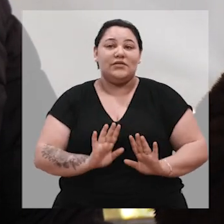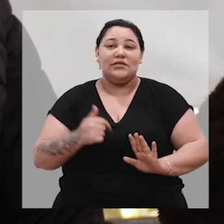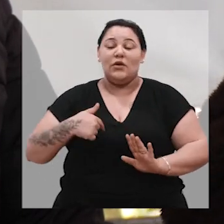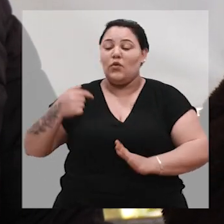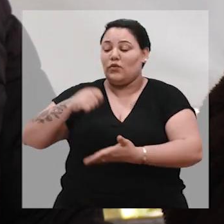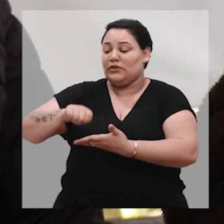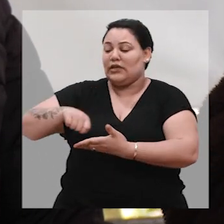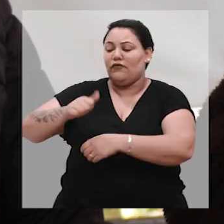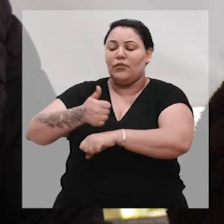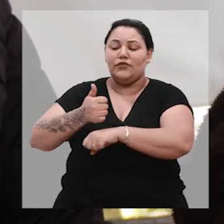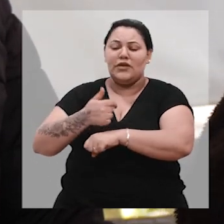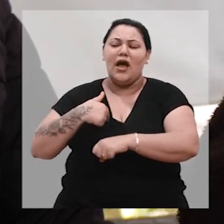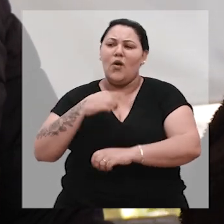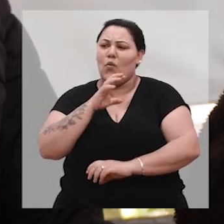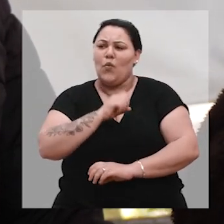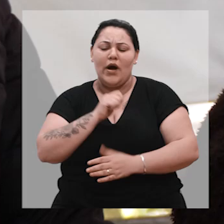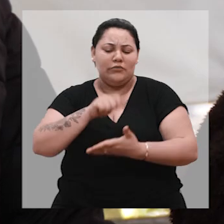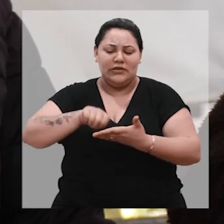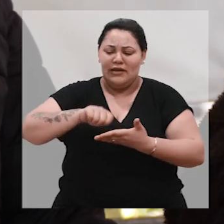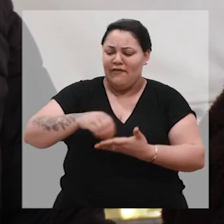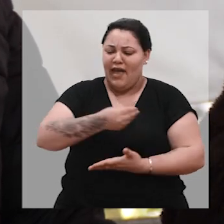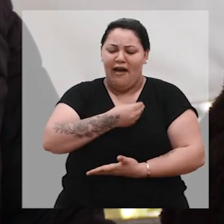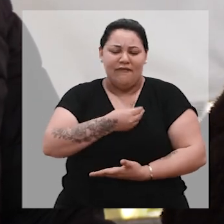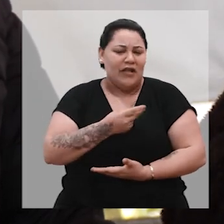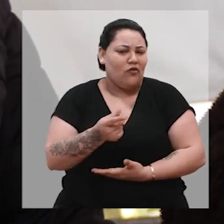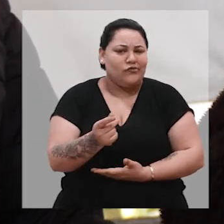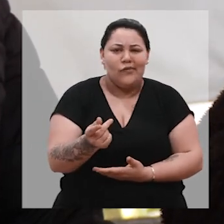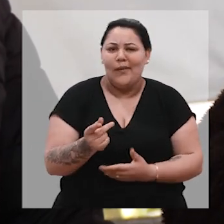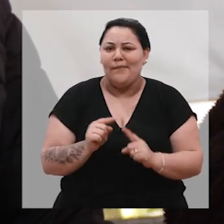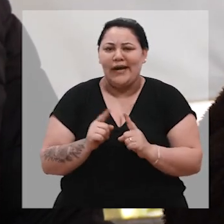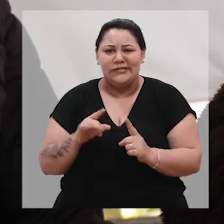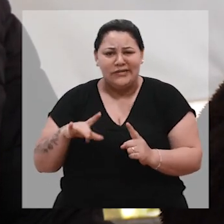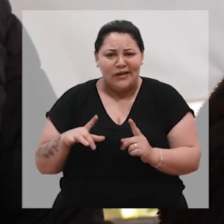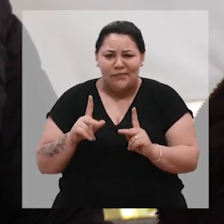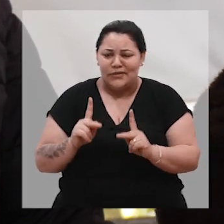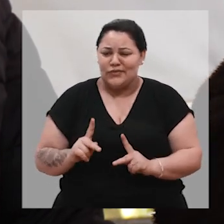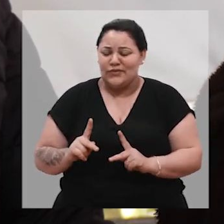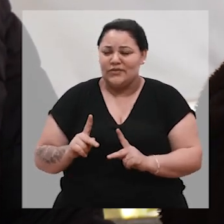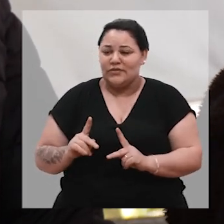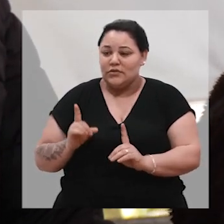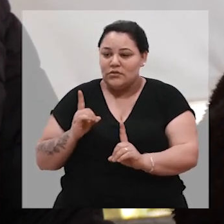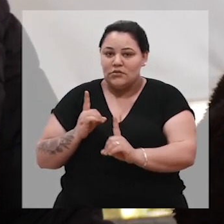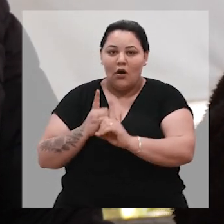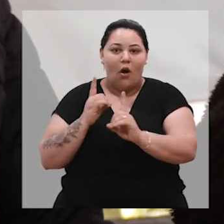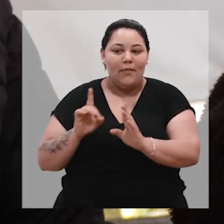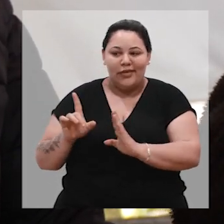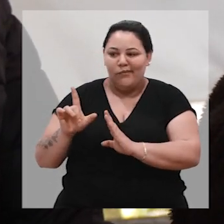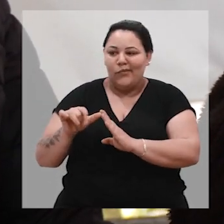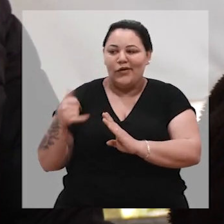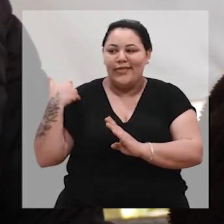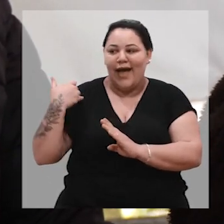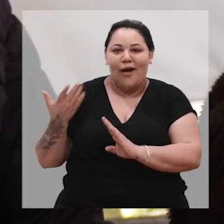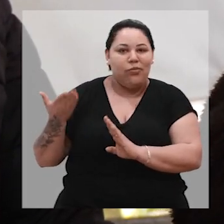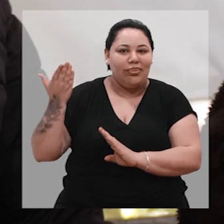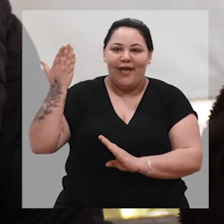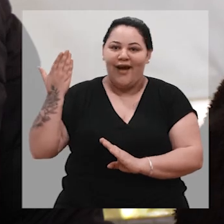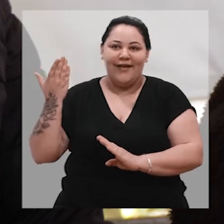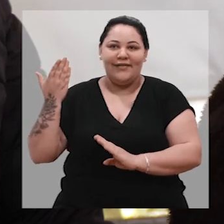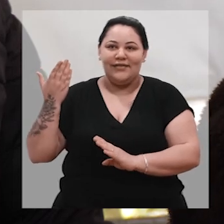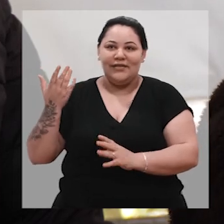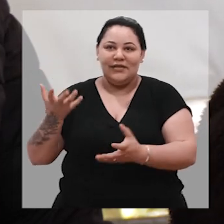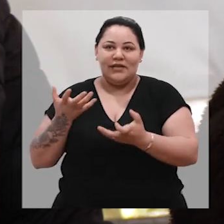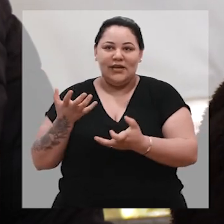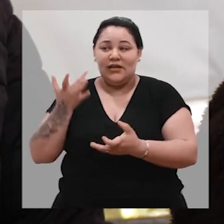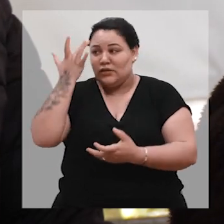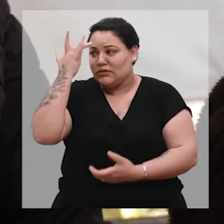de todos. Então, eu escrevo, eu gosto de escrever, escrevo a vida inteira, mas tem tanta gente que se descobre escritor depois de